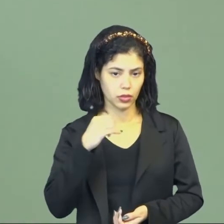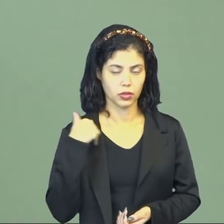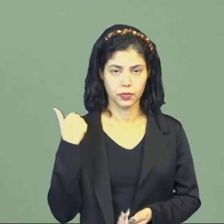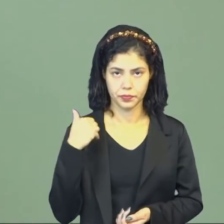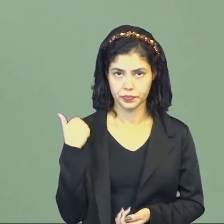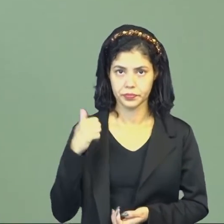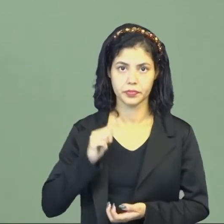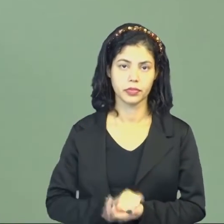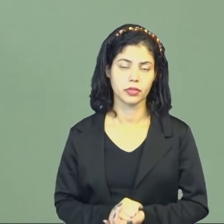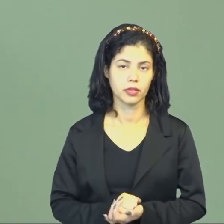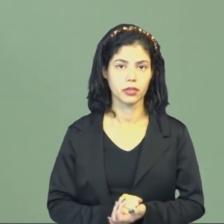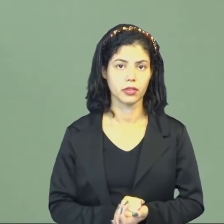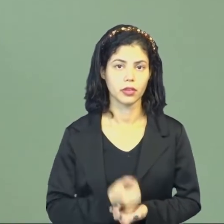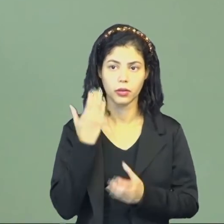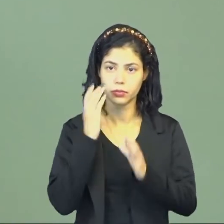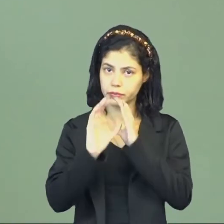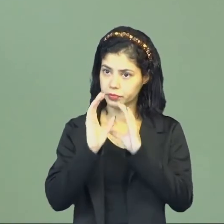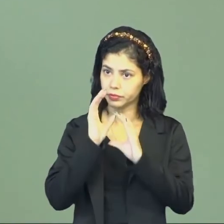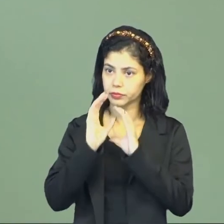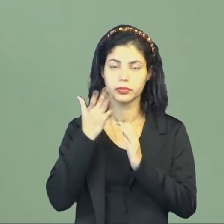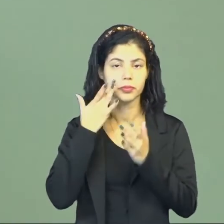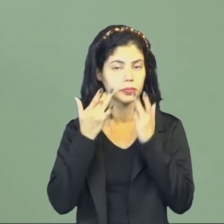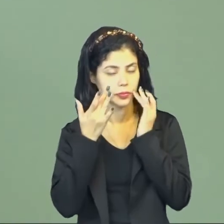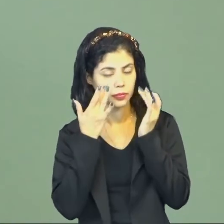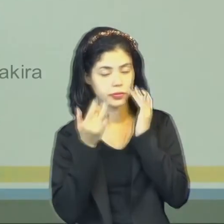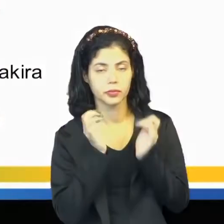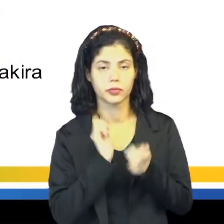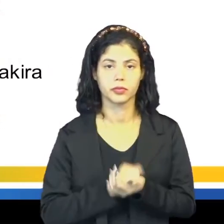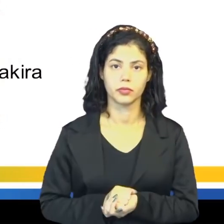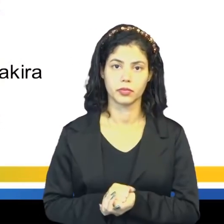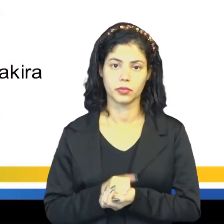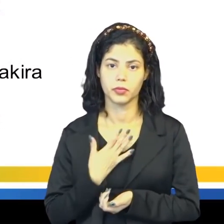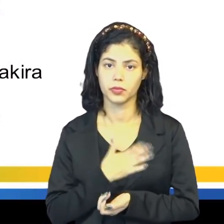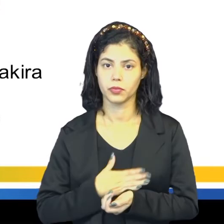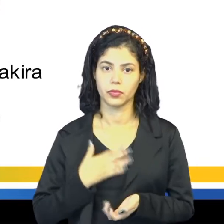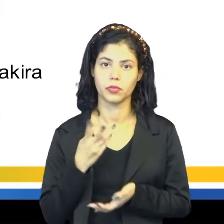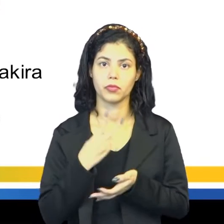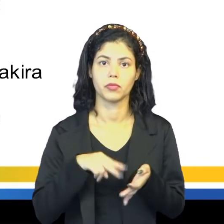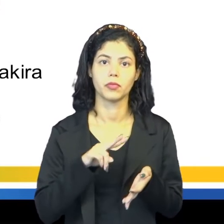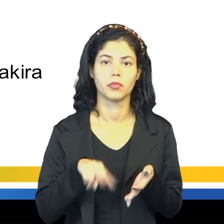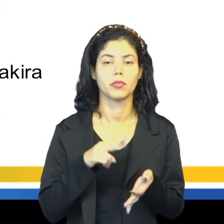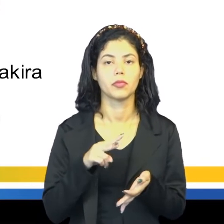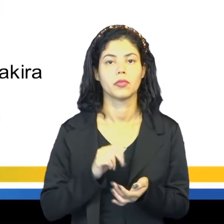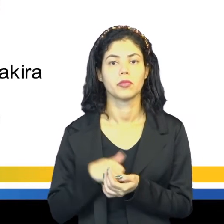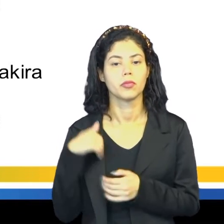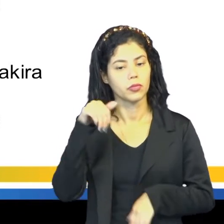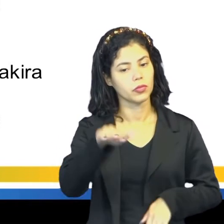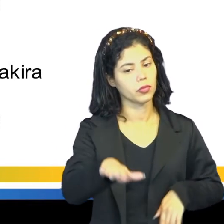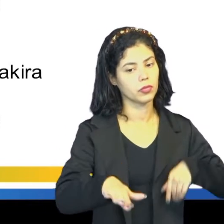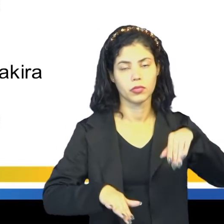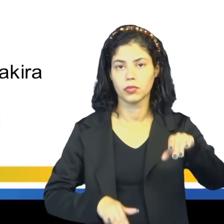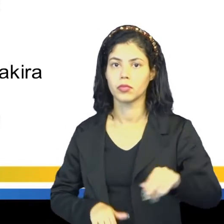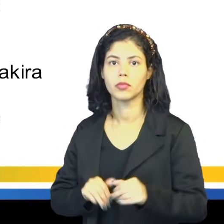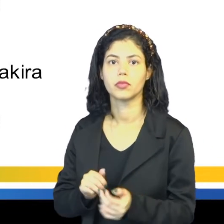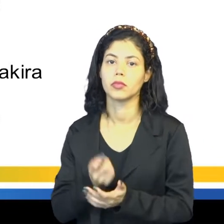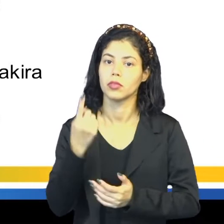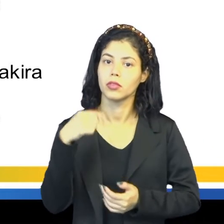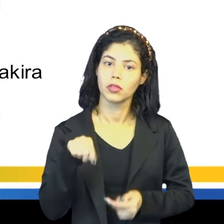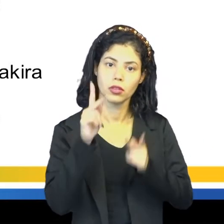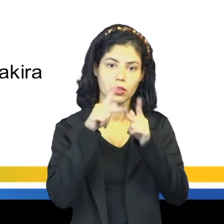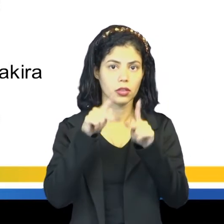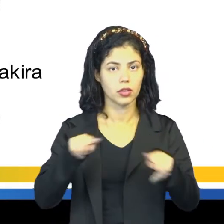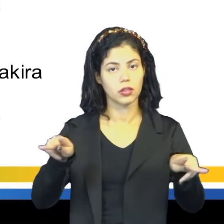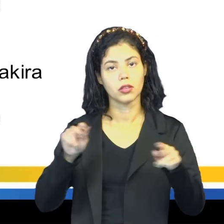39 anos de idade, é uma cantora e atriz, ela gosta de dançar, nadar, ir para o